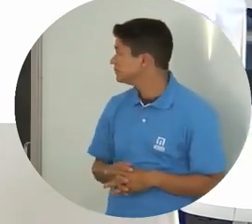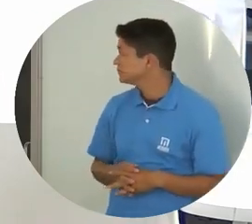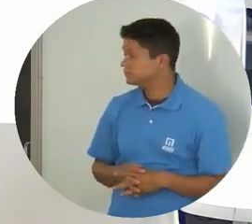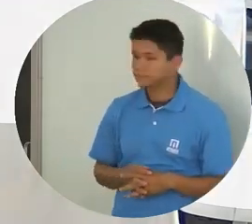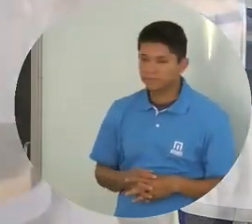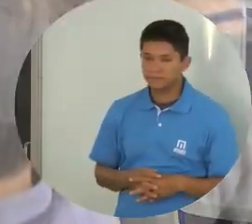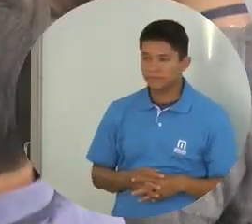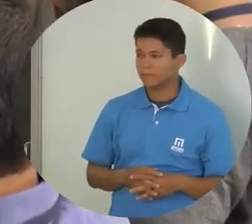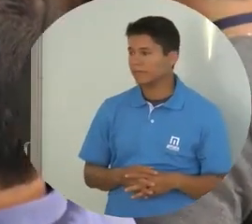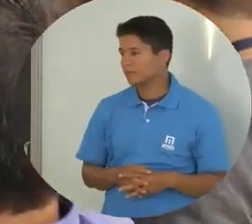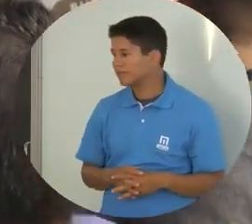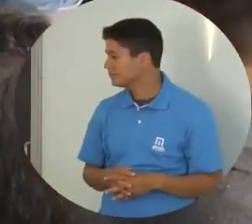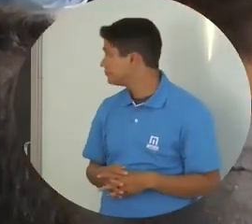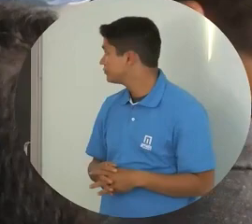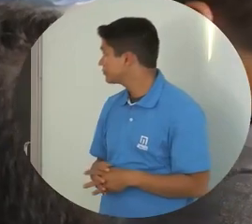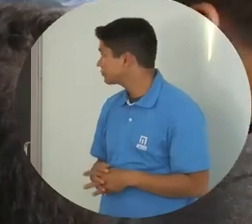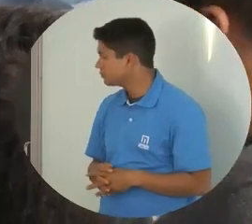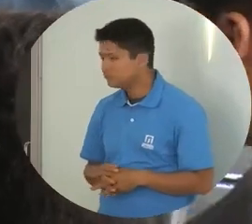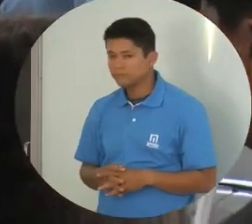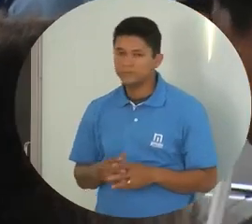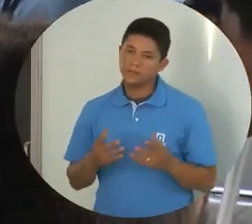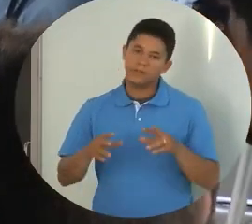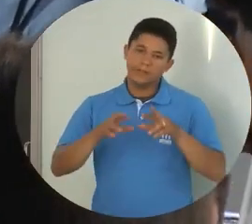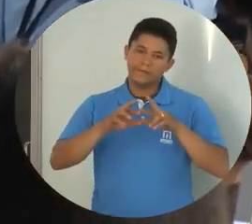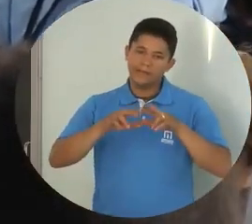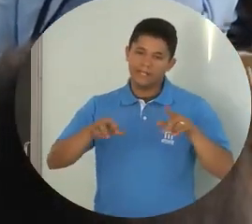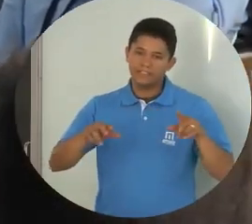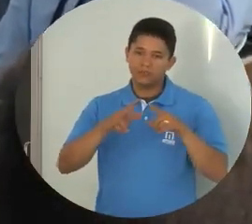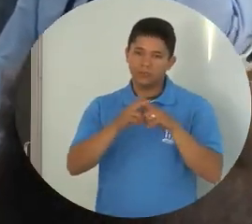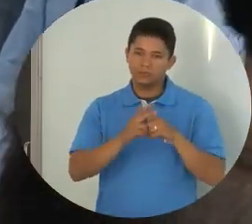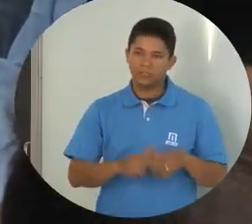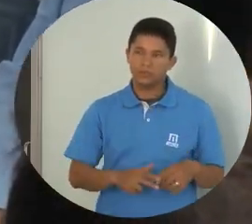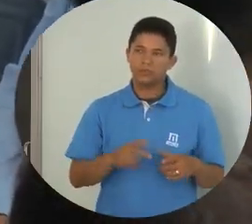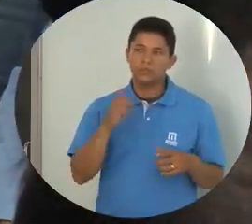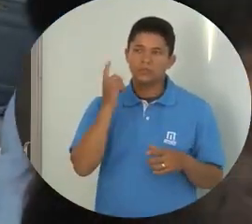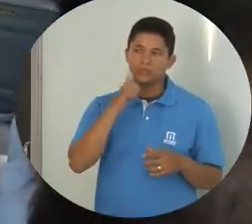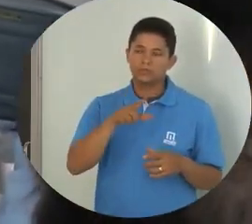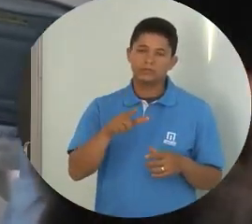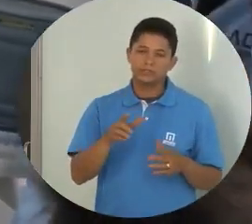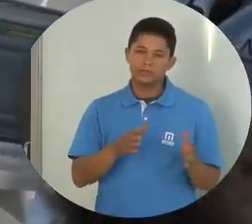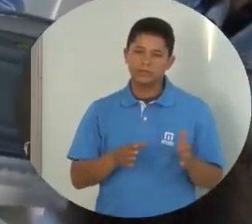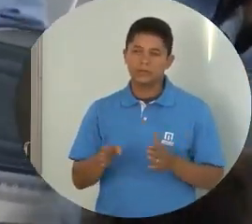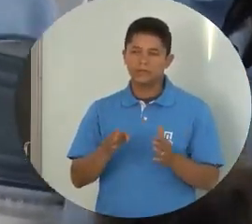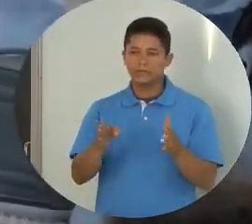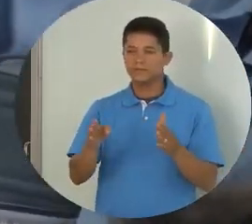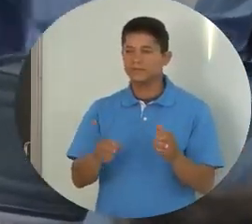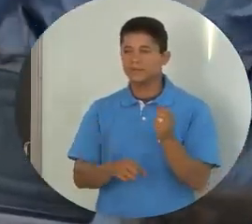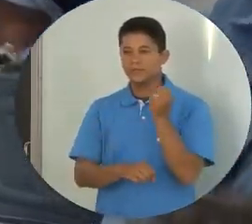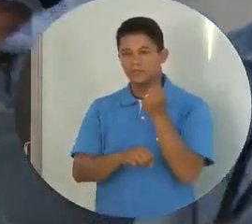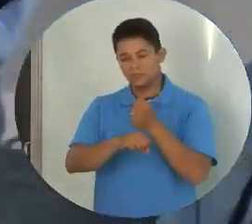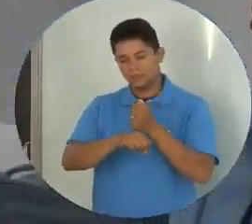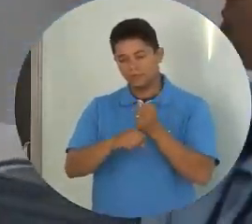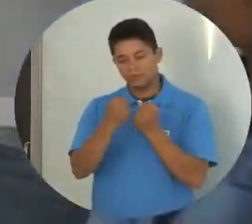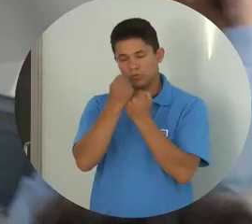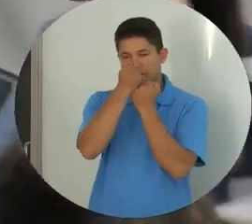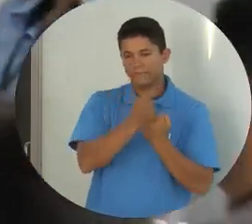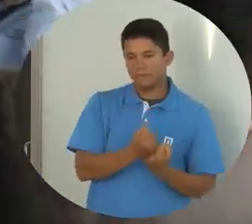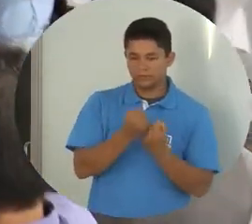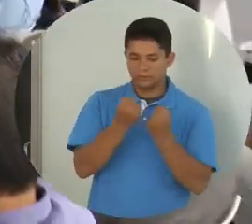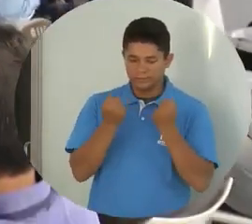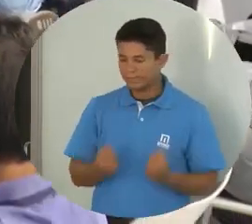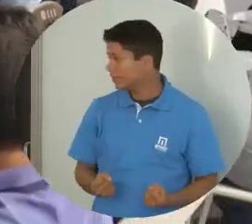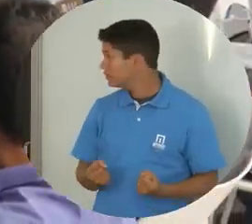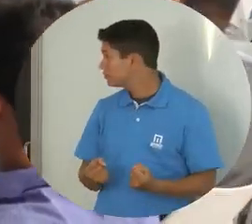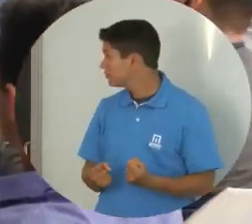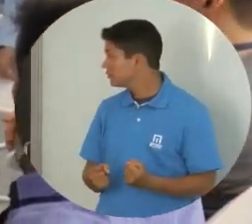Vamos lá. As soluções, de maneira geral, caminham para o reforço em peso, em